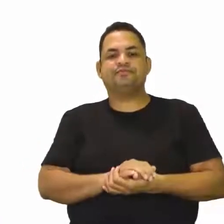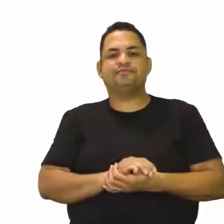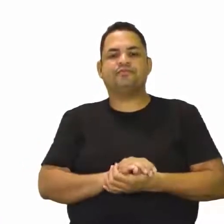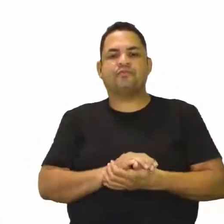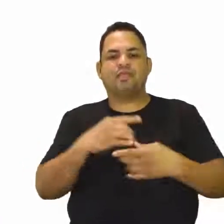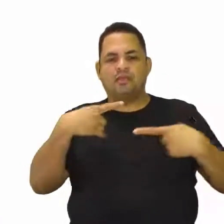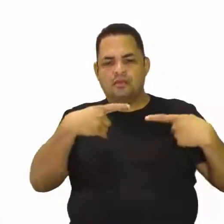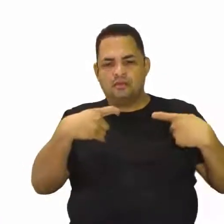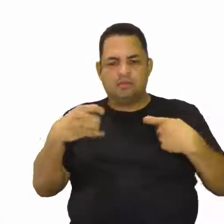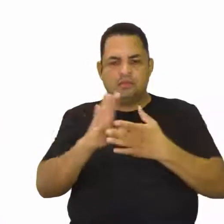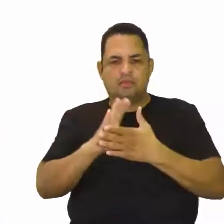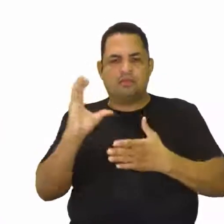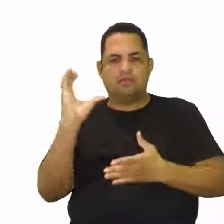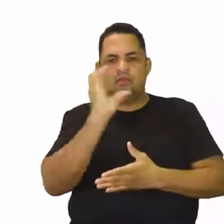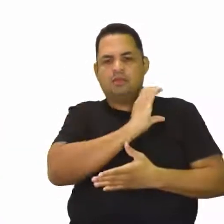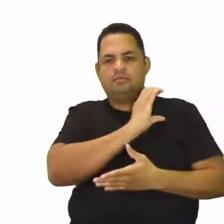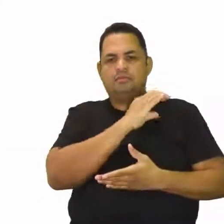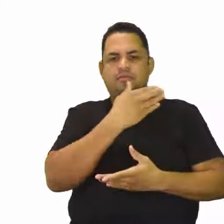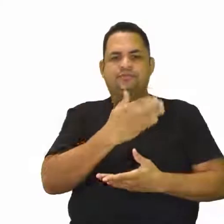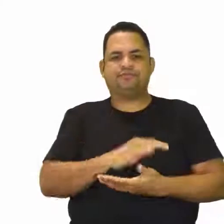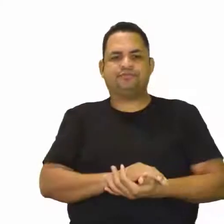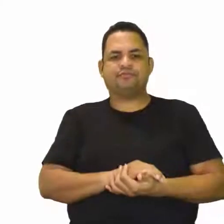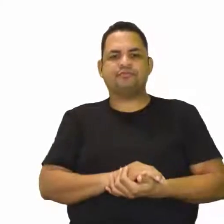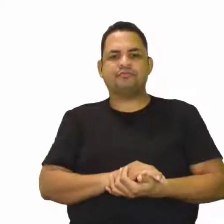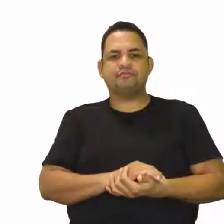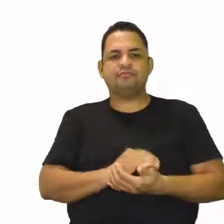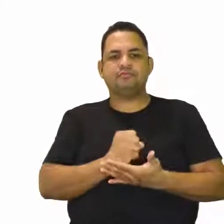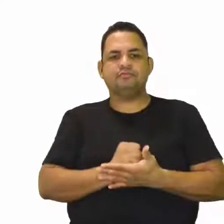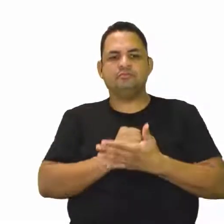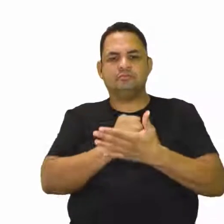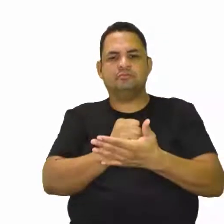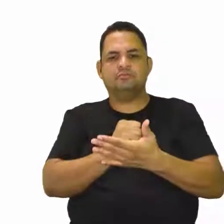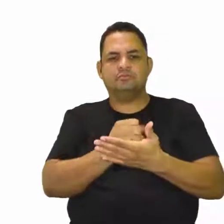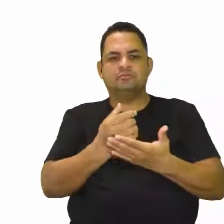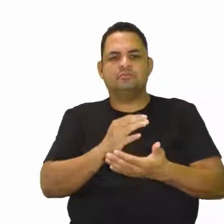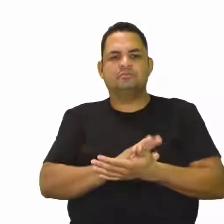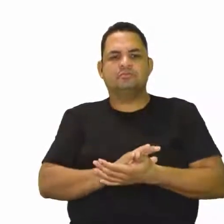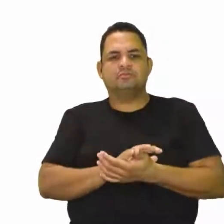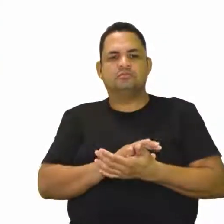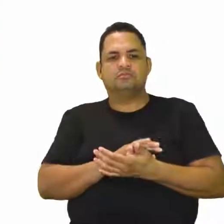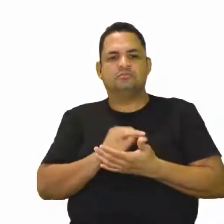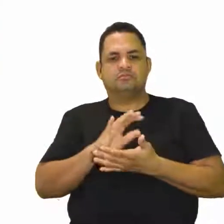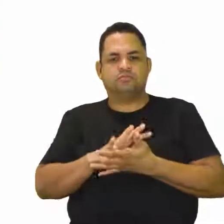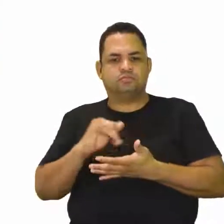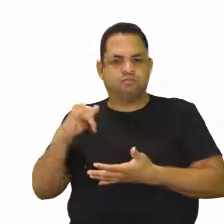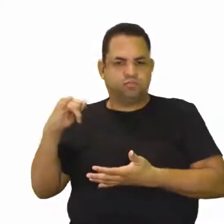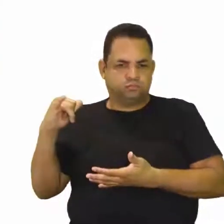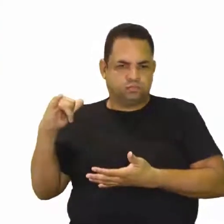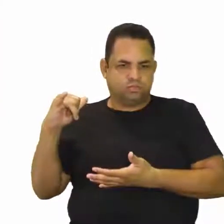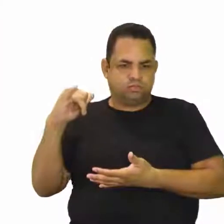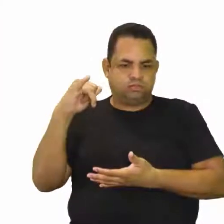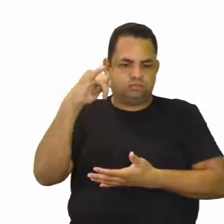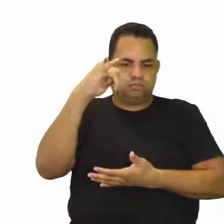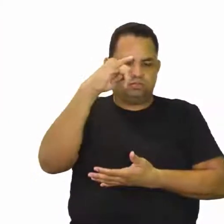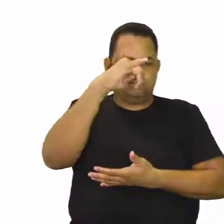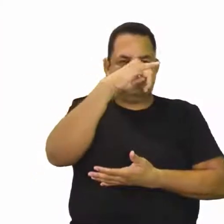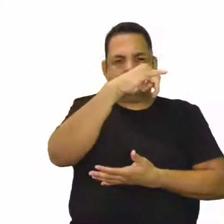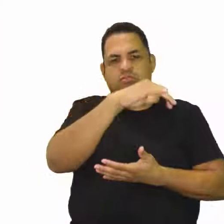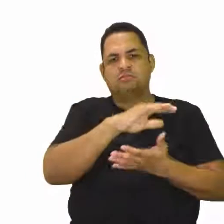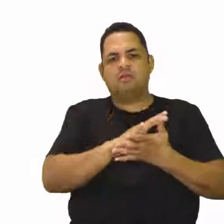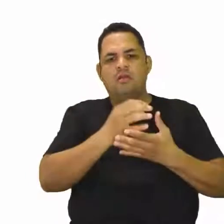a Guerra Relâmpago. Tá? Apoiados pelos bombardeios da